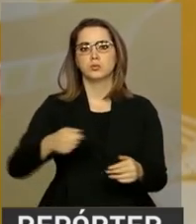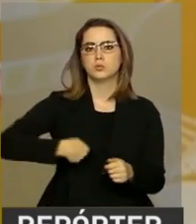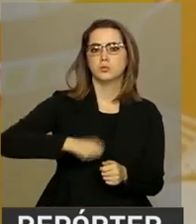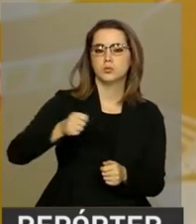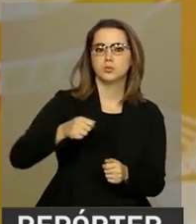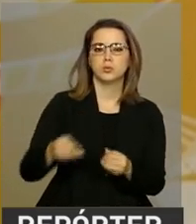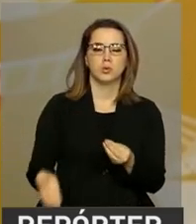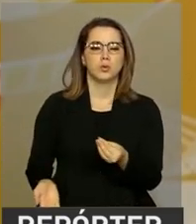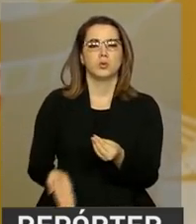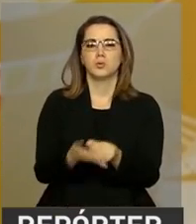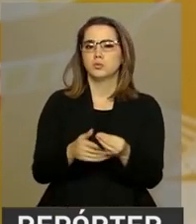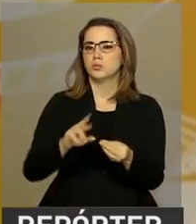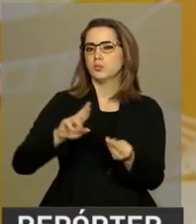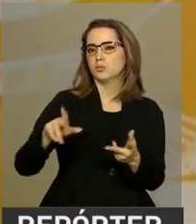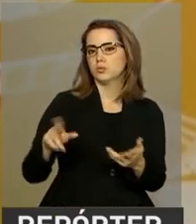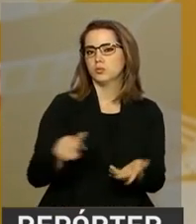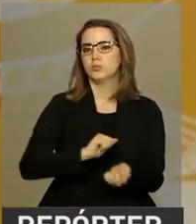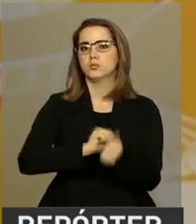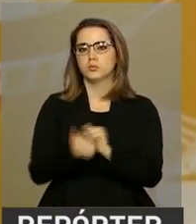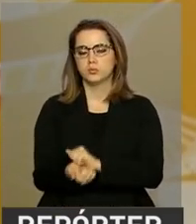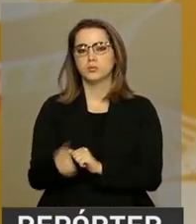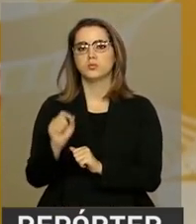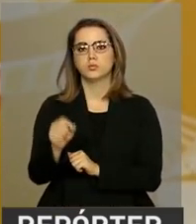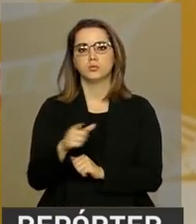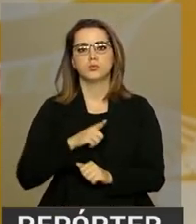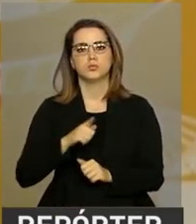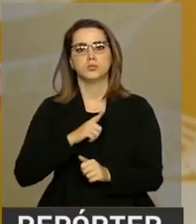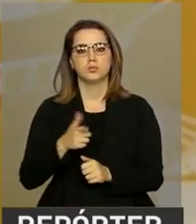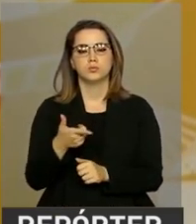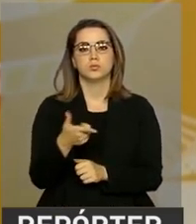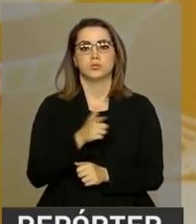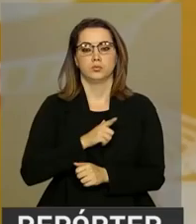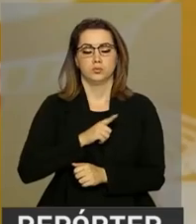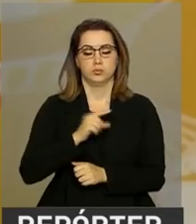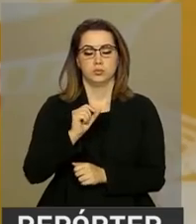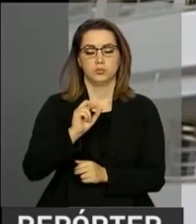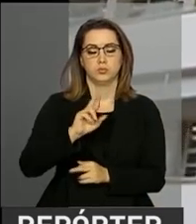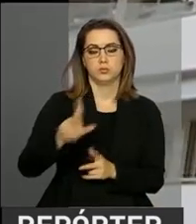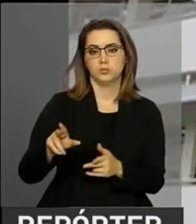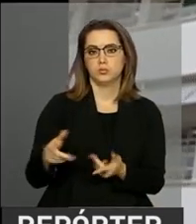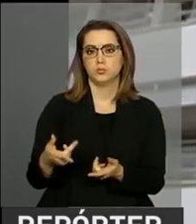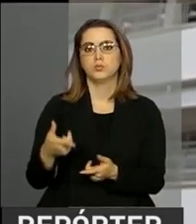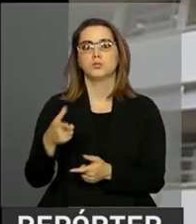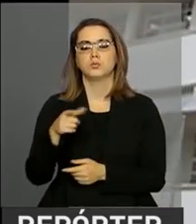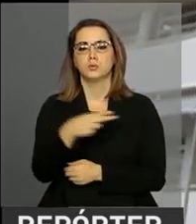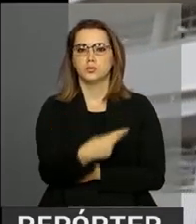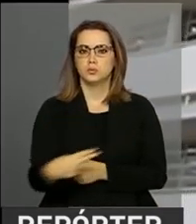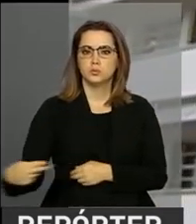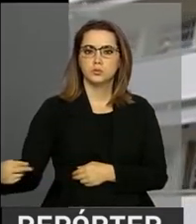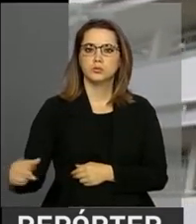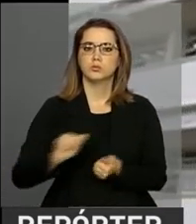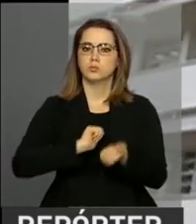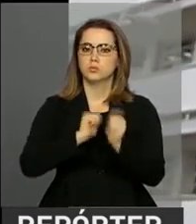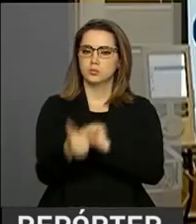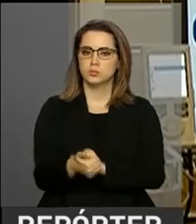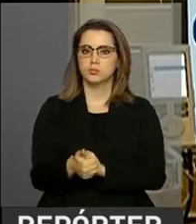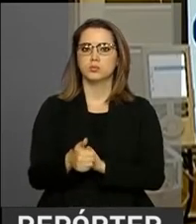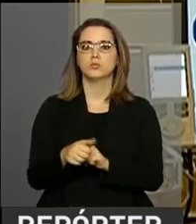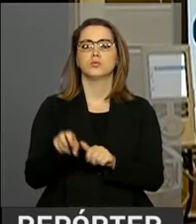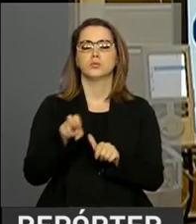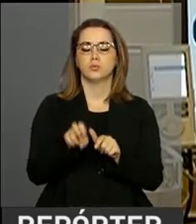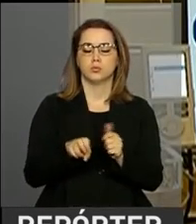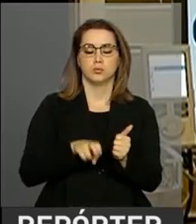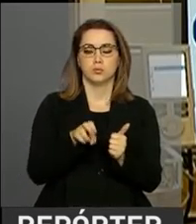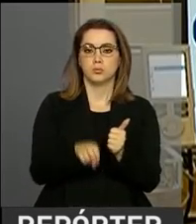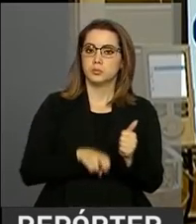pentatlo moderno, além de materiais esportivos do atletismo. Também entra na conta do legado olímpico a nova